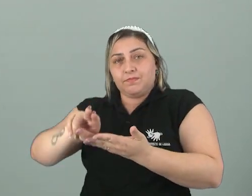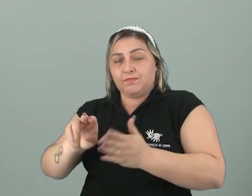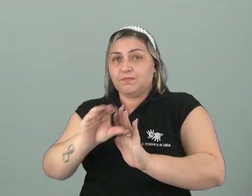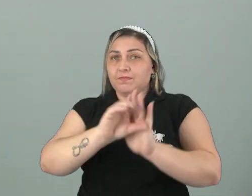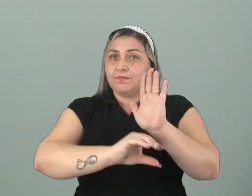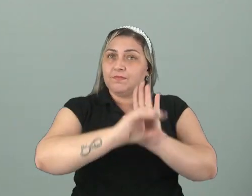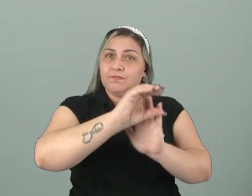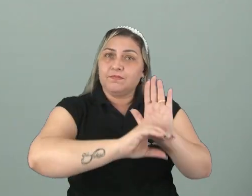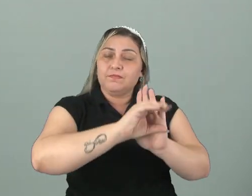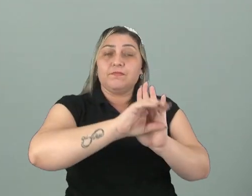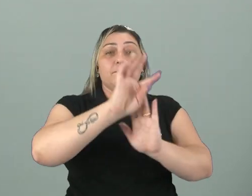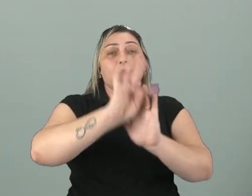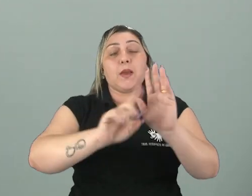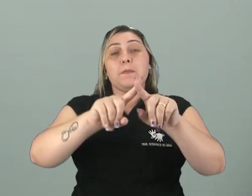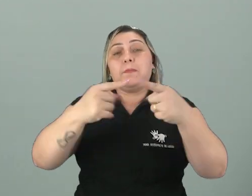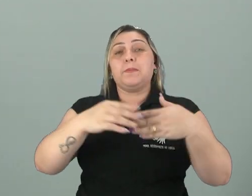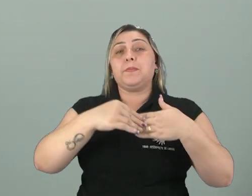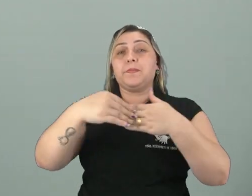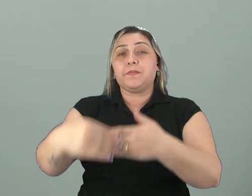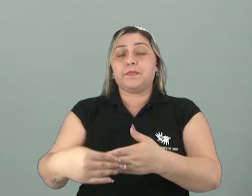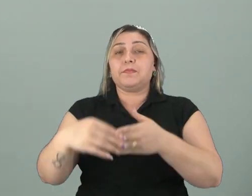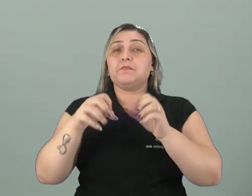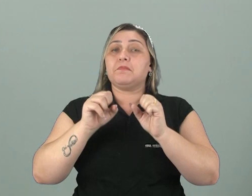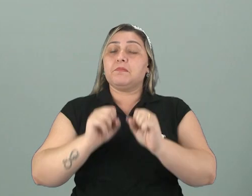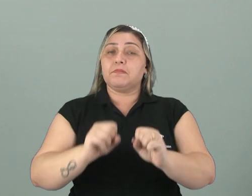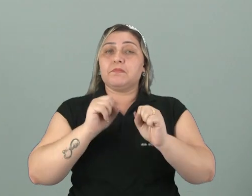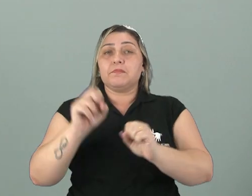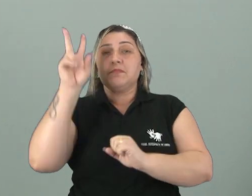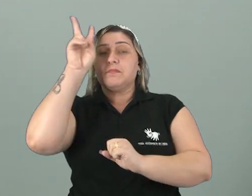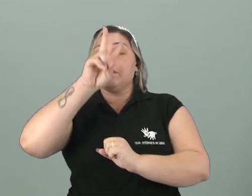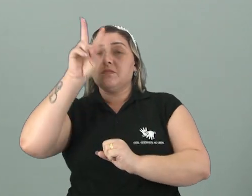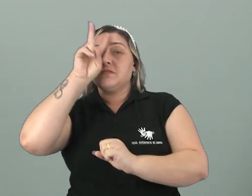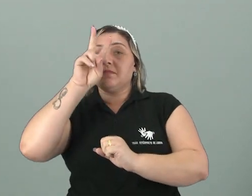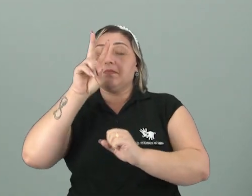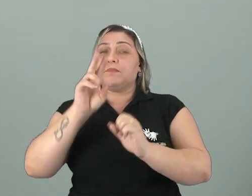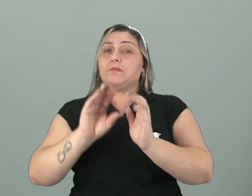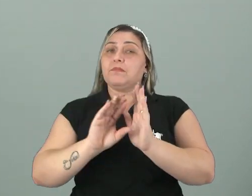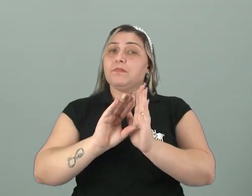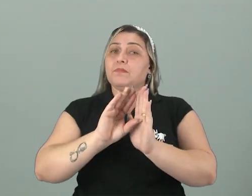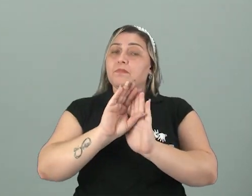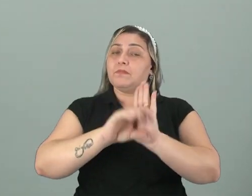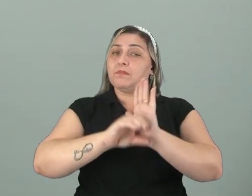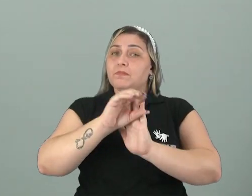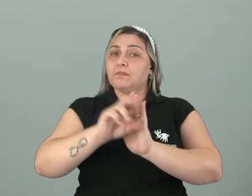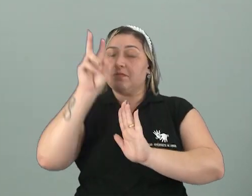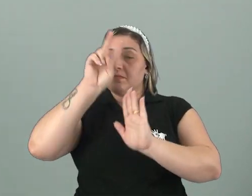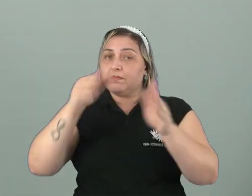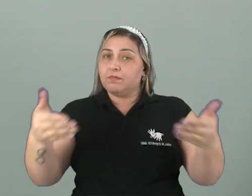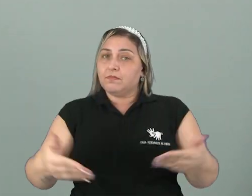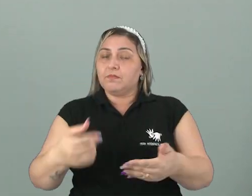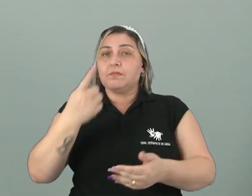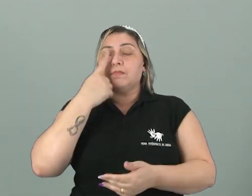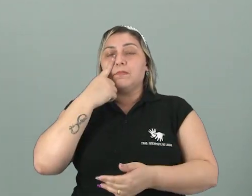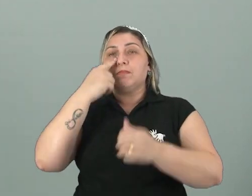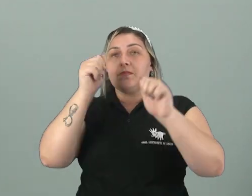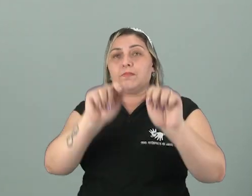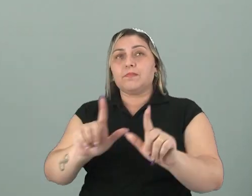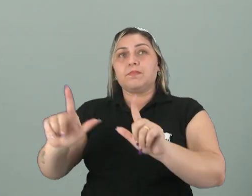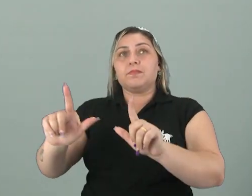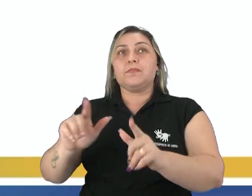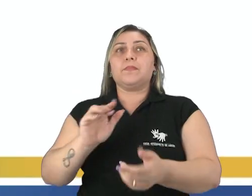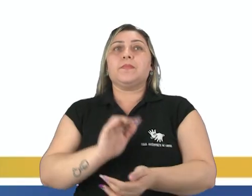conceitos acerca de texto, mas eu trouxe um aqui para que possamos relembrar o conceito. Vamos relembrar agora? Observe.